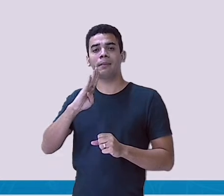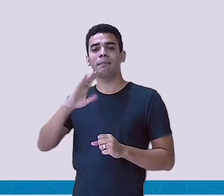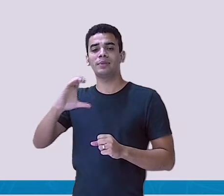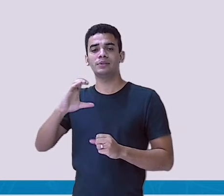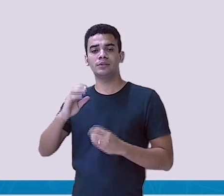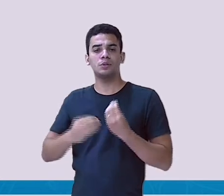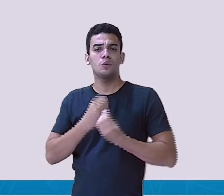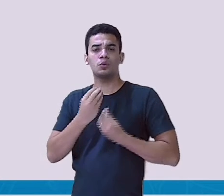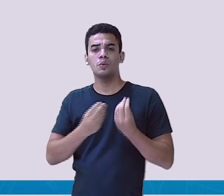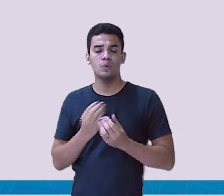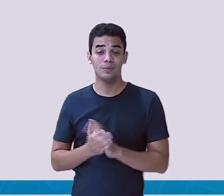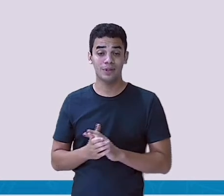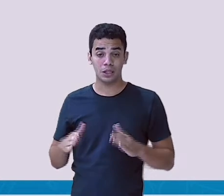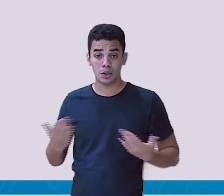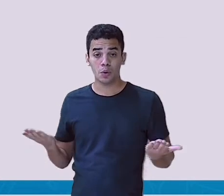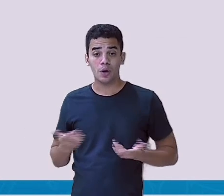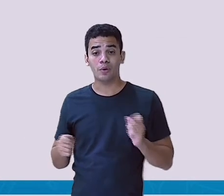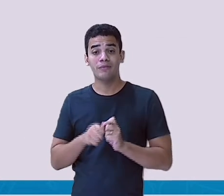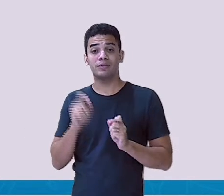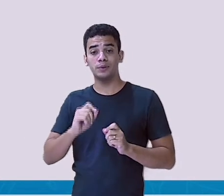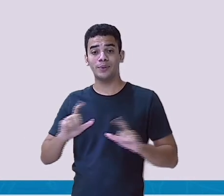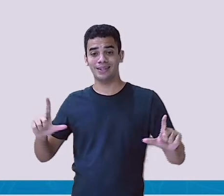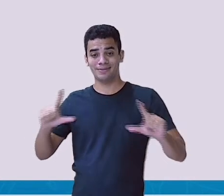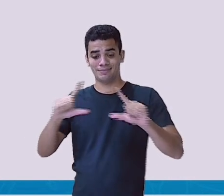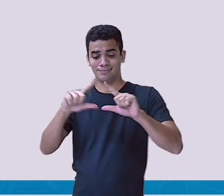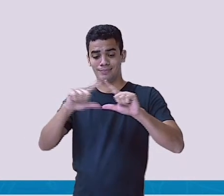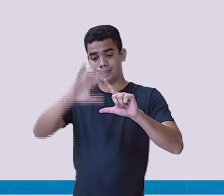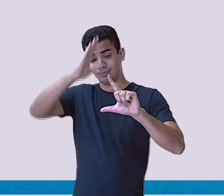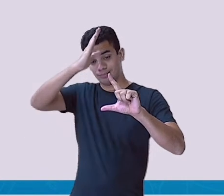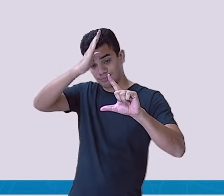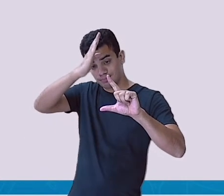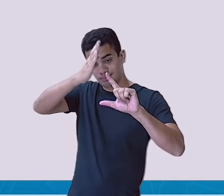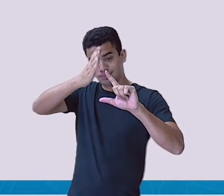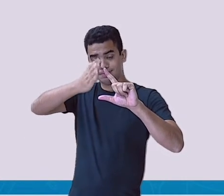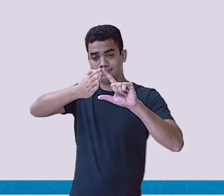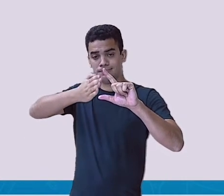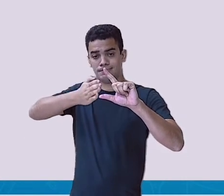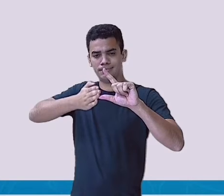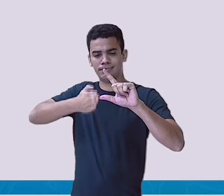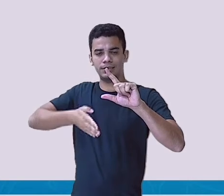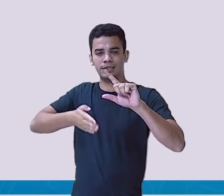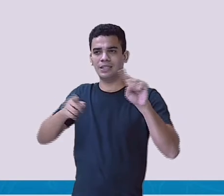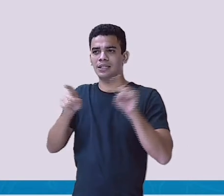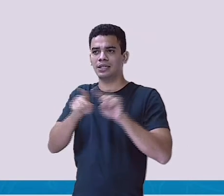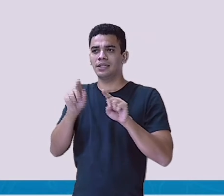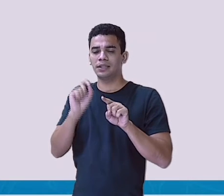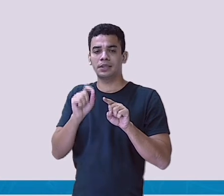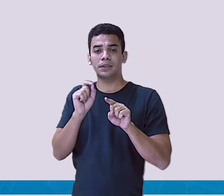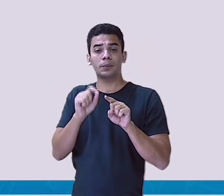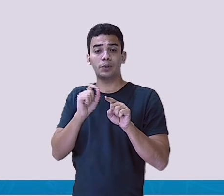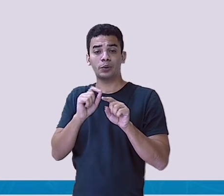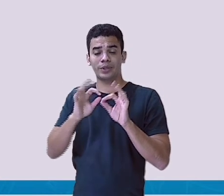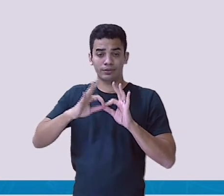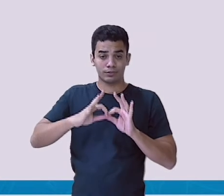este segmento aqui ao meio. E, além disso, esta reta aqui, ela é a altura